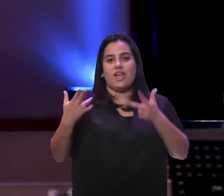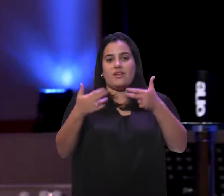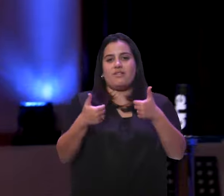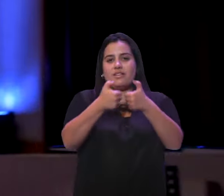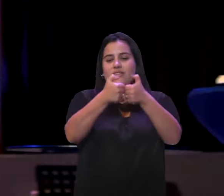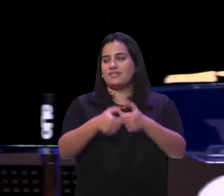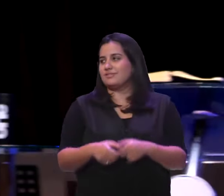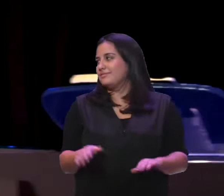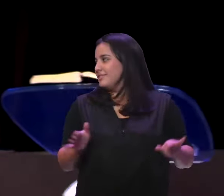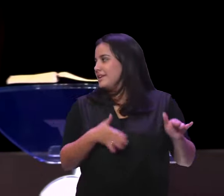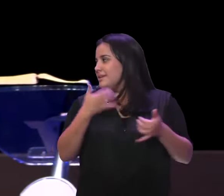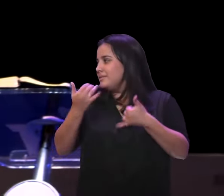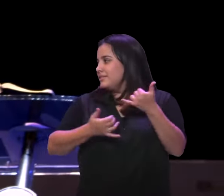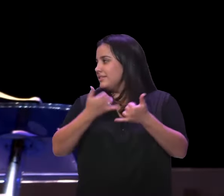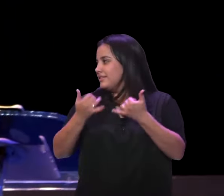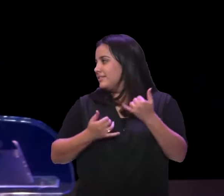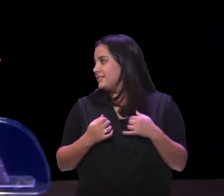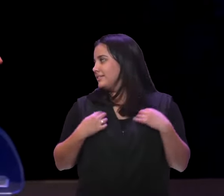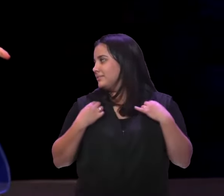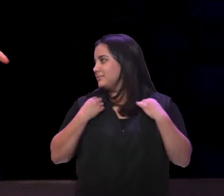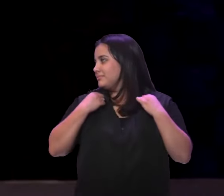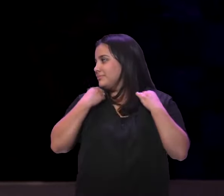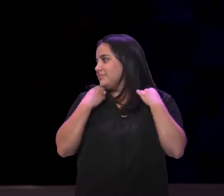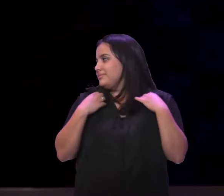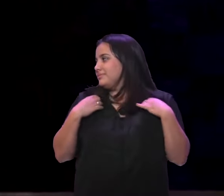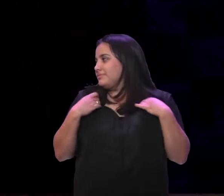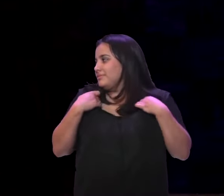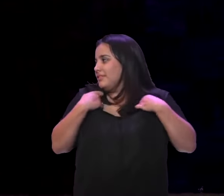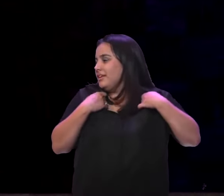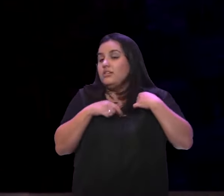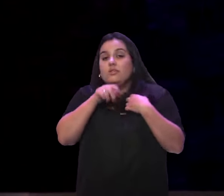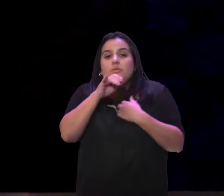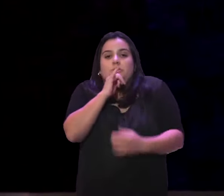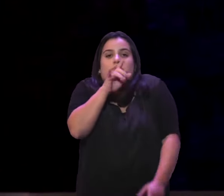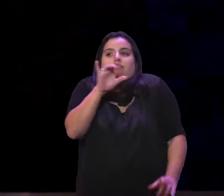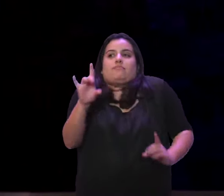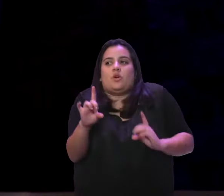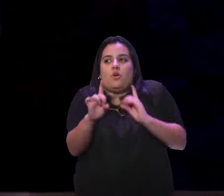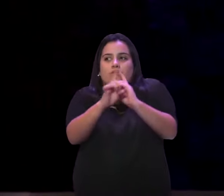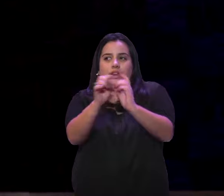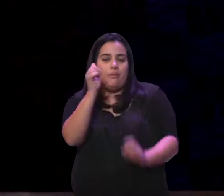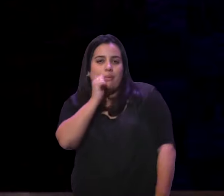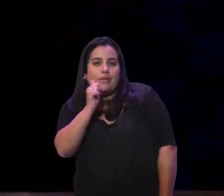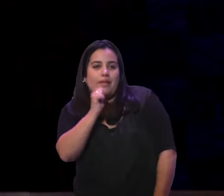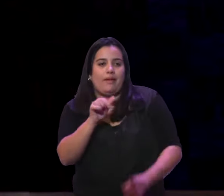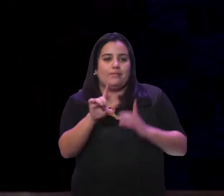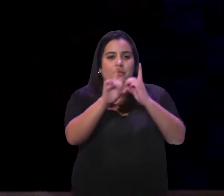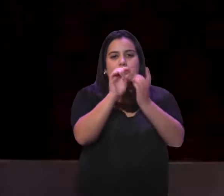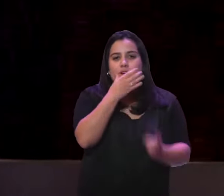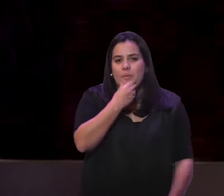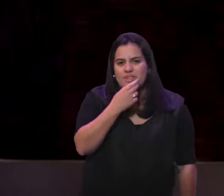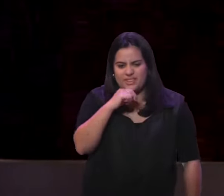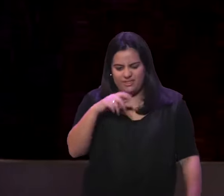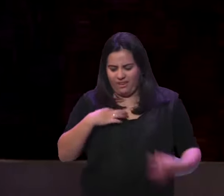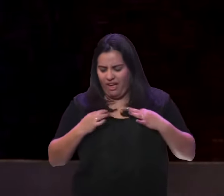Mas enfim, você vai no date Você não vai de qualquer